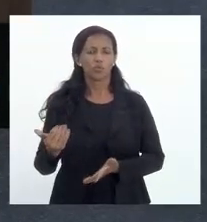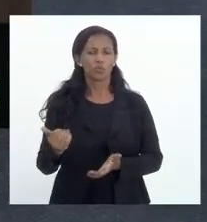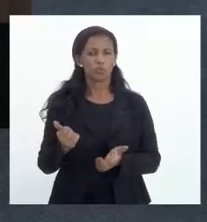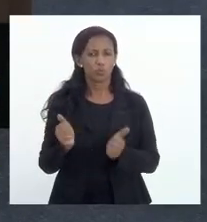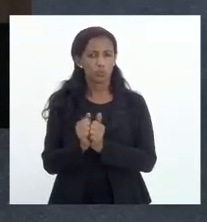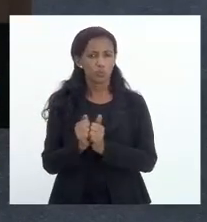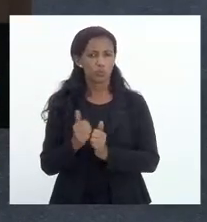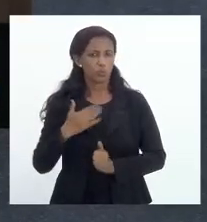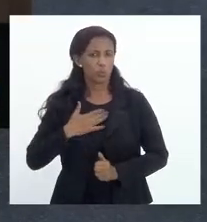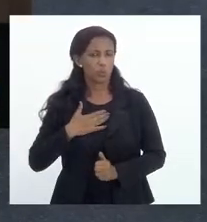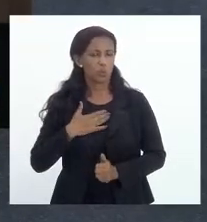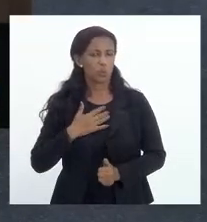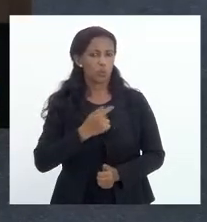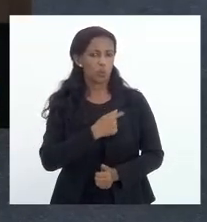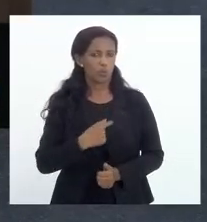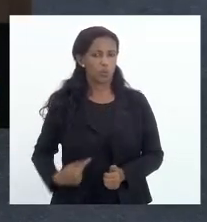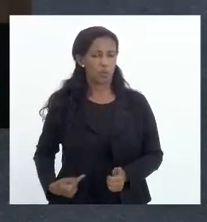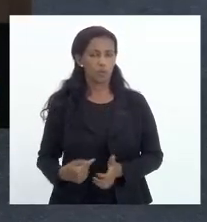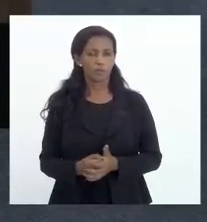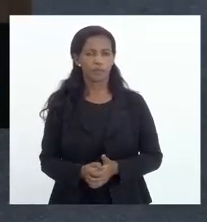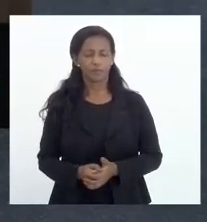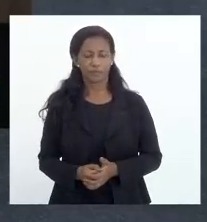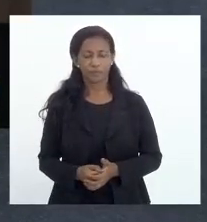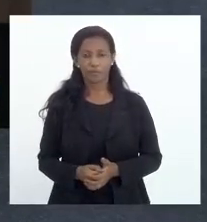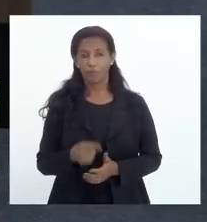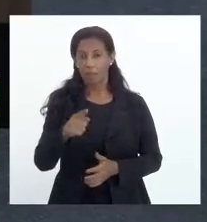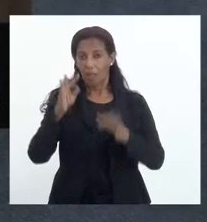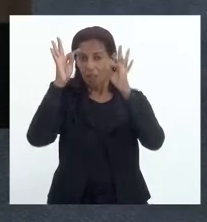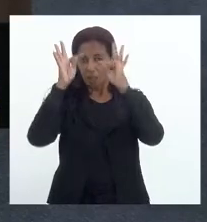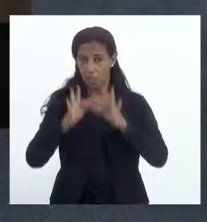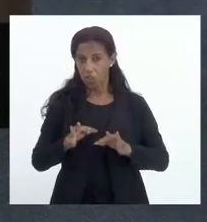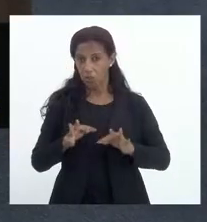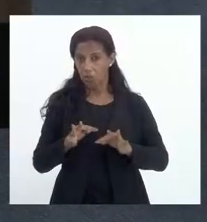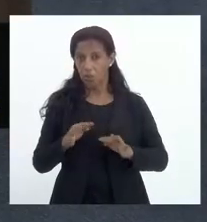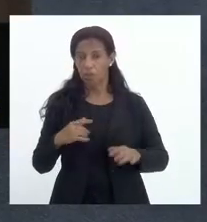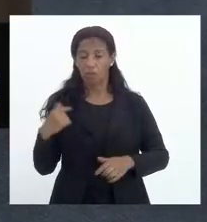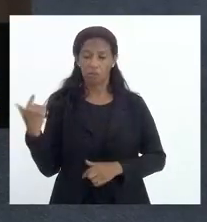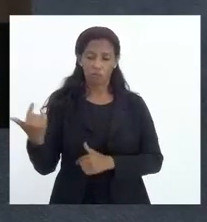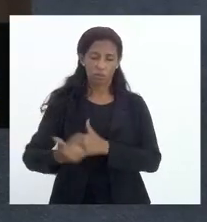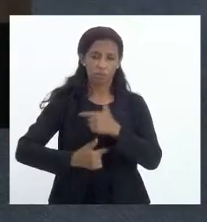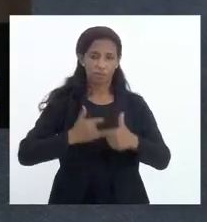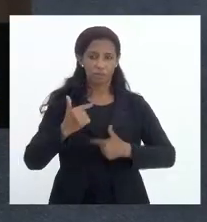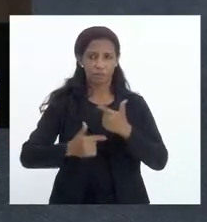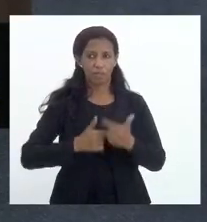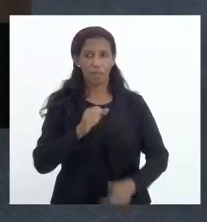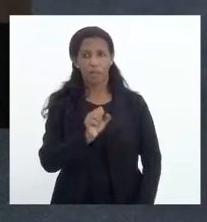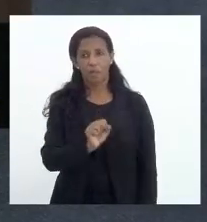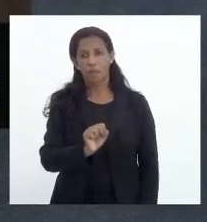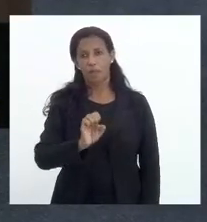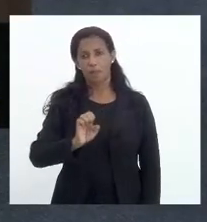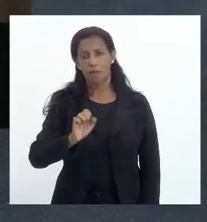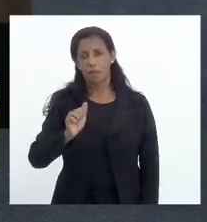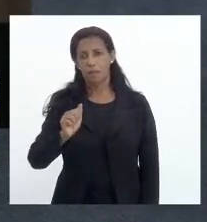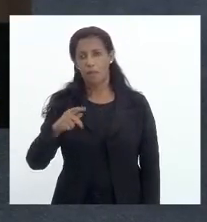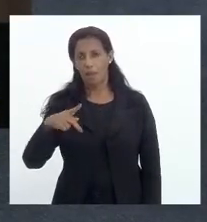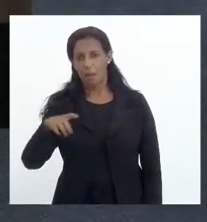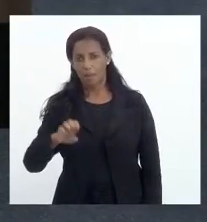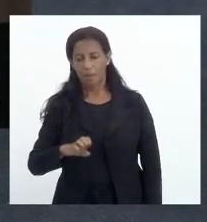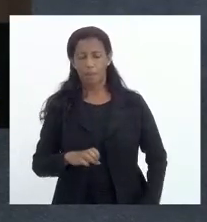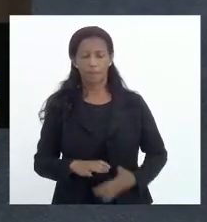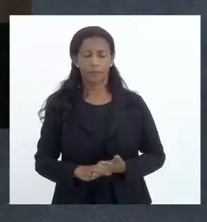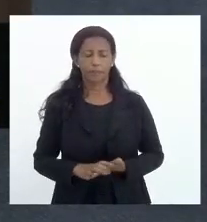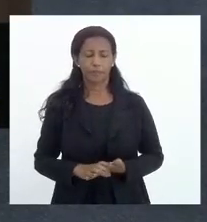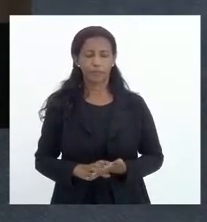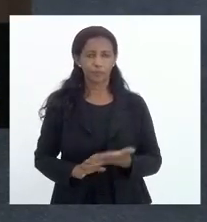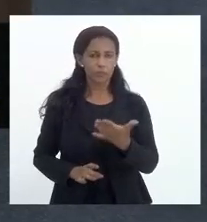ele é testemunha de que nós somos a genia do serviço público, a SEAP. O senhor,